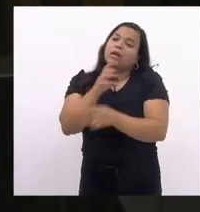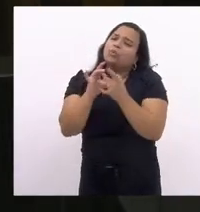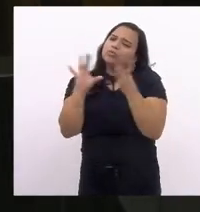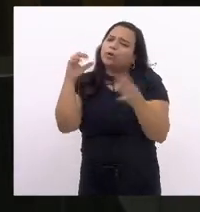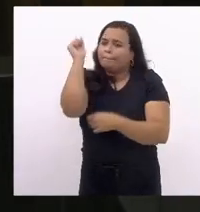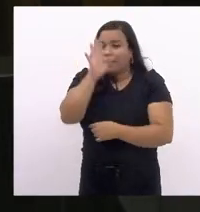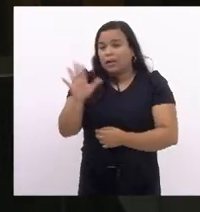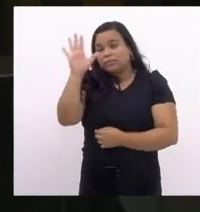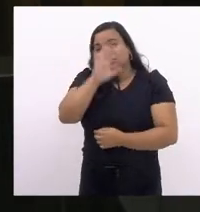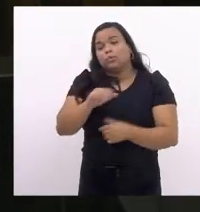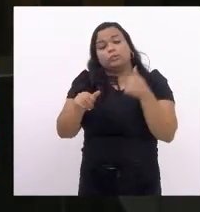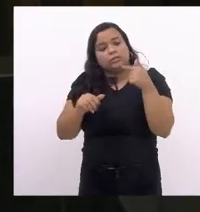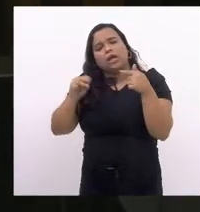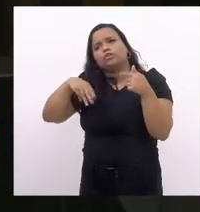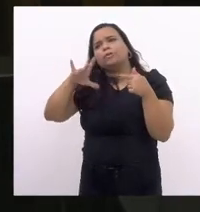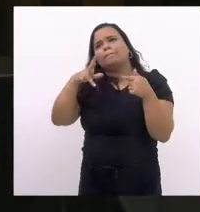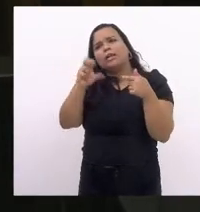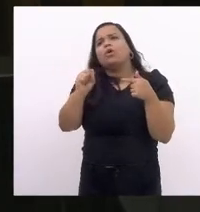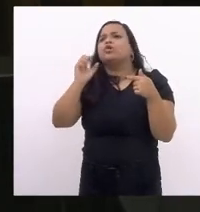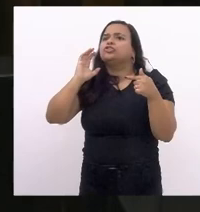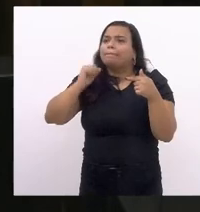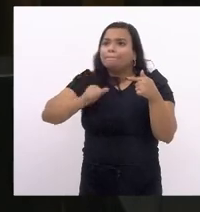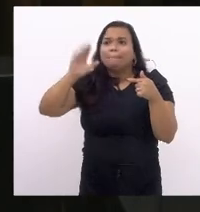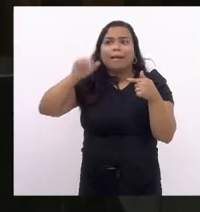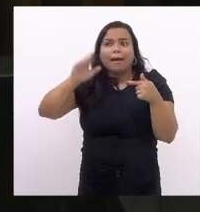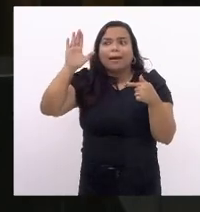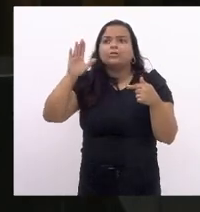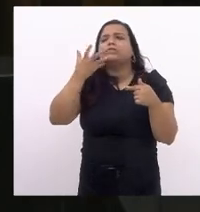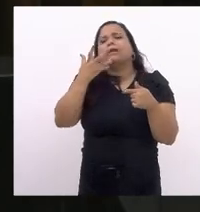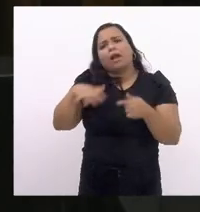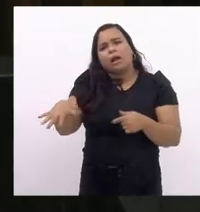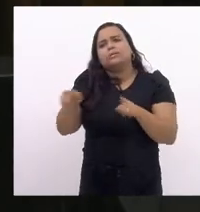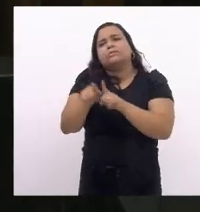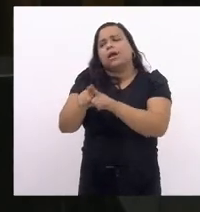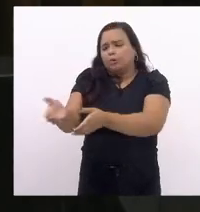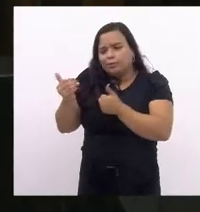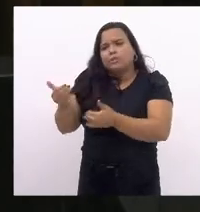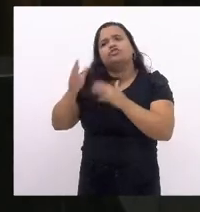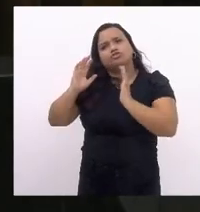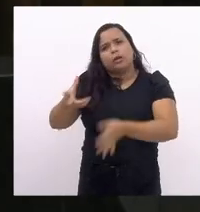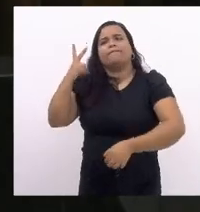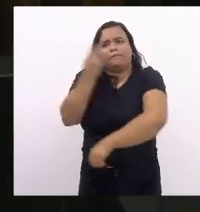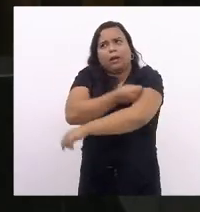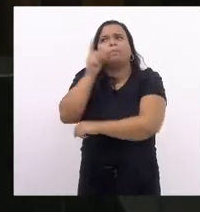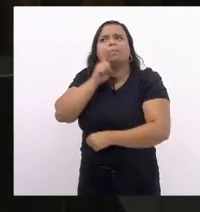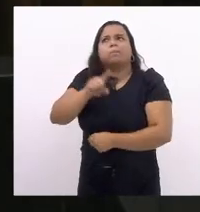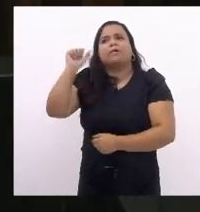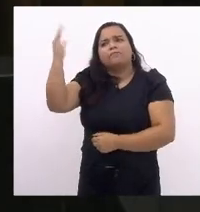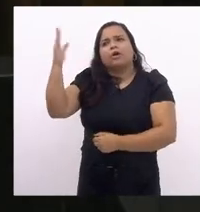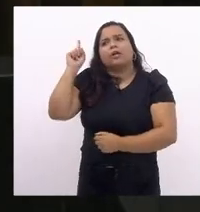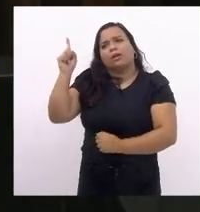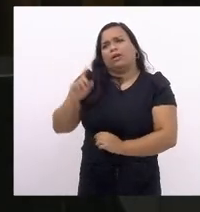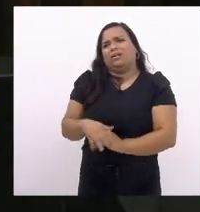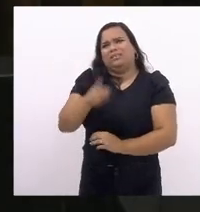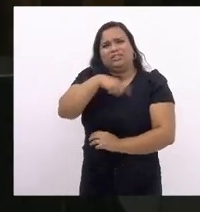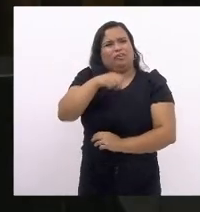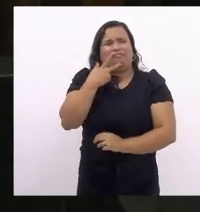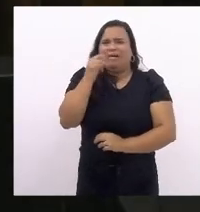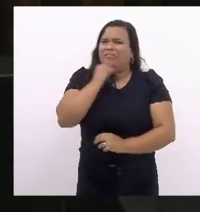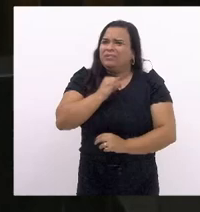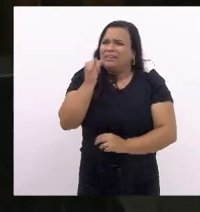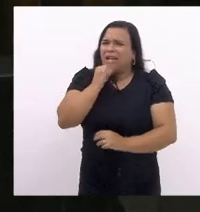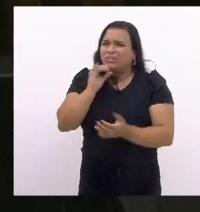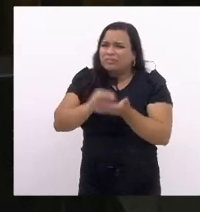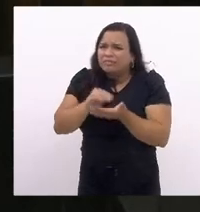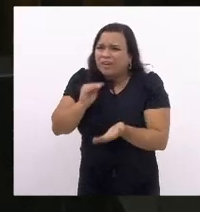crianças e adolescentes já tinham tomado a vacina nos Estados Unidos. Mais de 7 milhões. Eles vêm dizer que a vacina ainda não foi testada